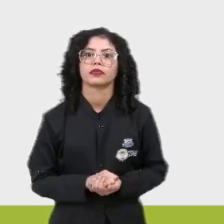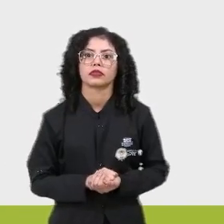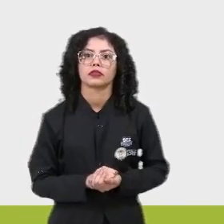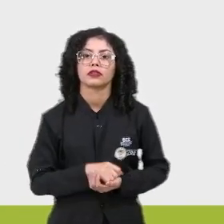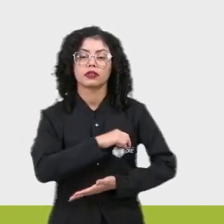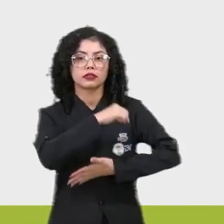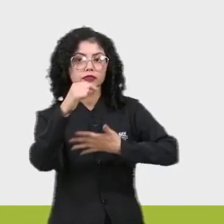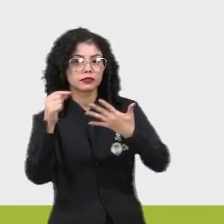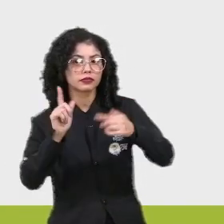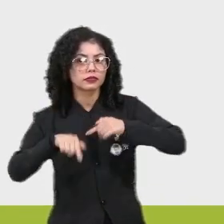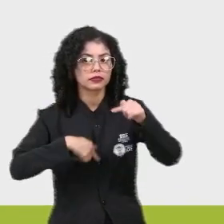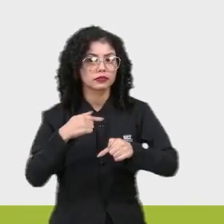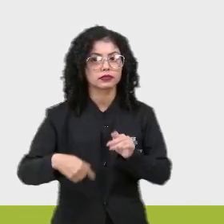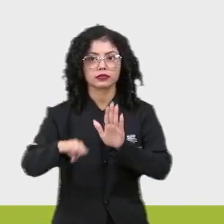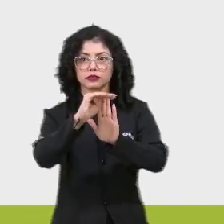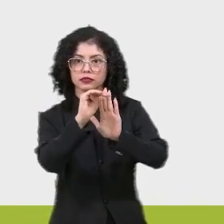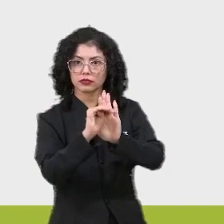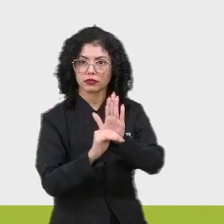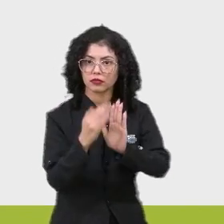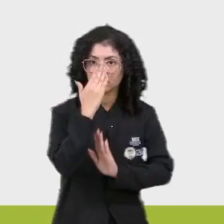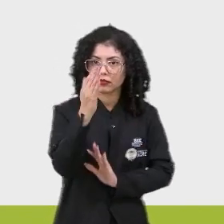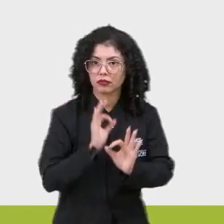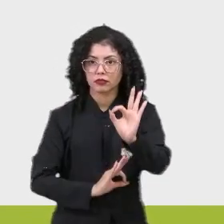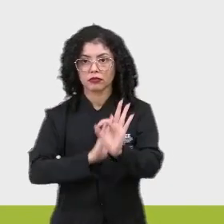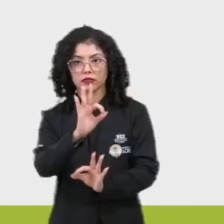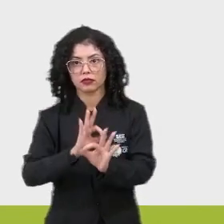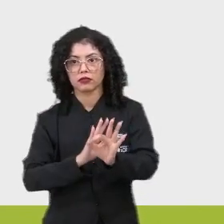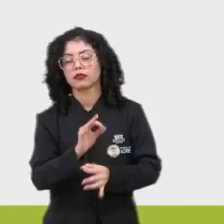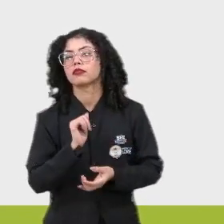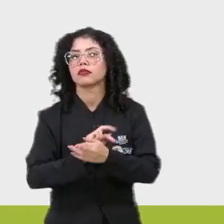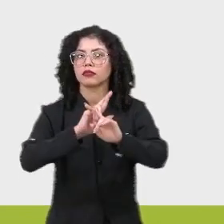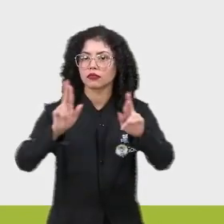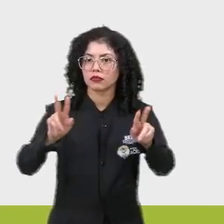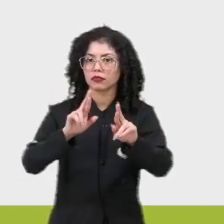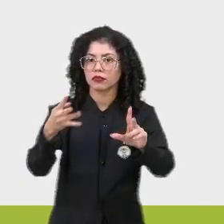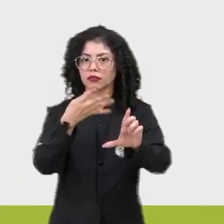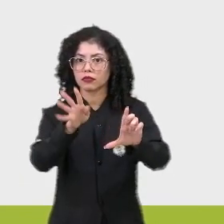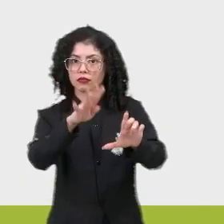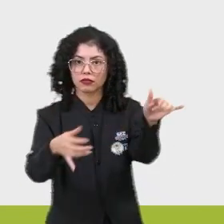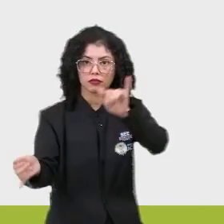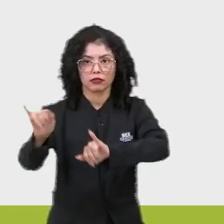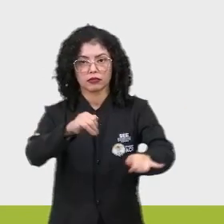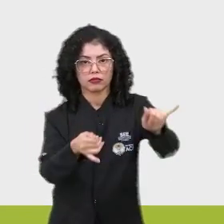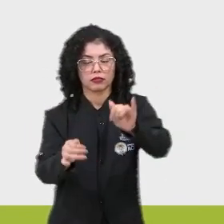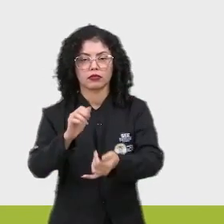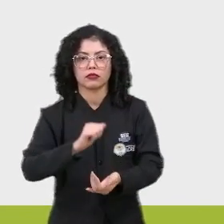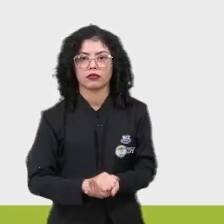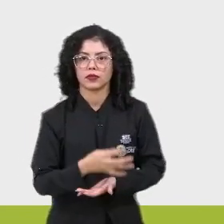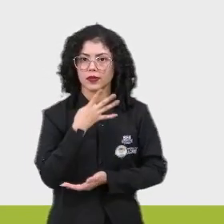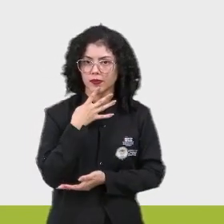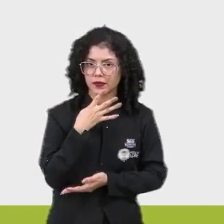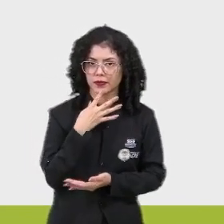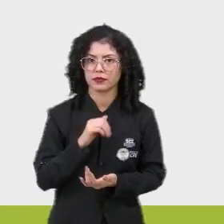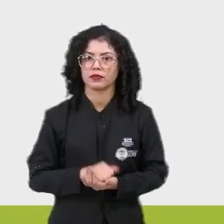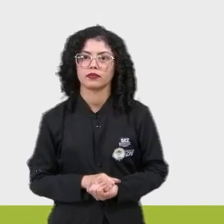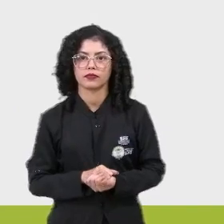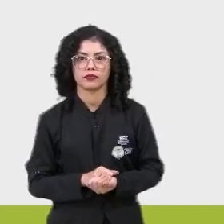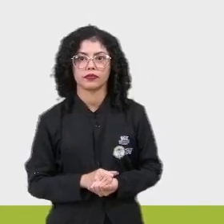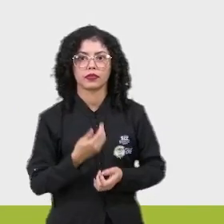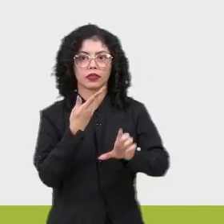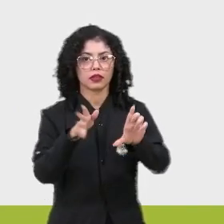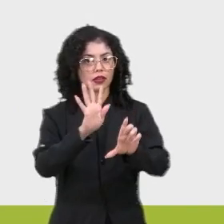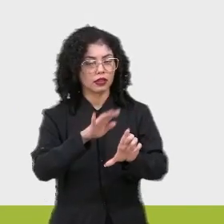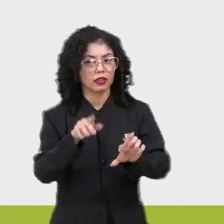maneira: os elementos químicos listados a seguir estão organizados em uma forma diferente da tabela periódica